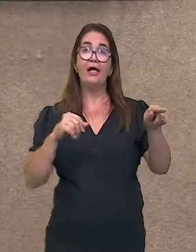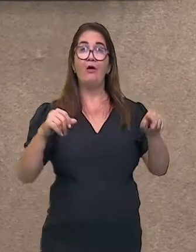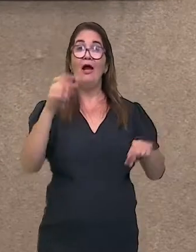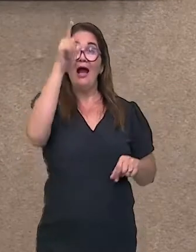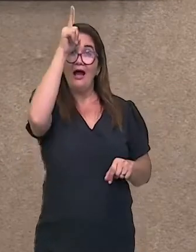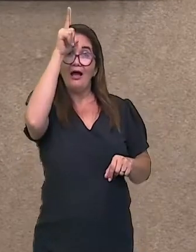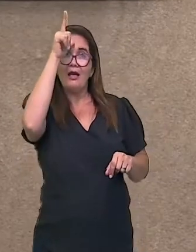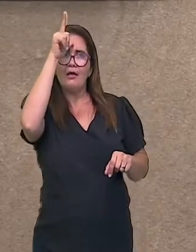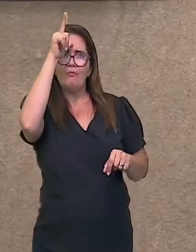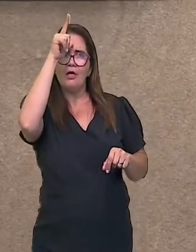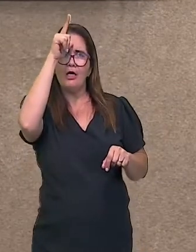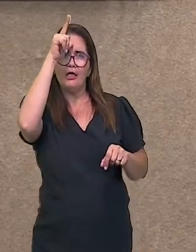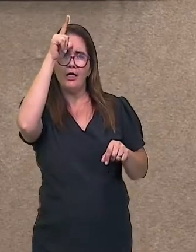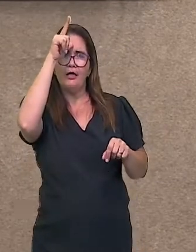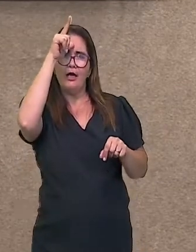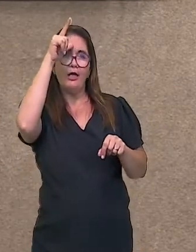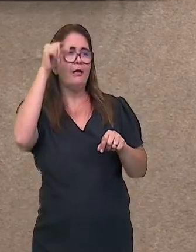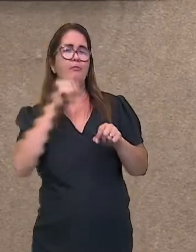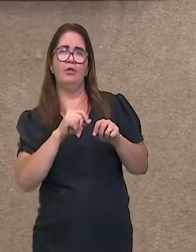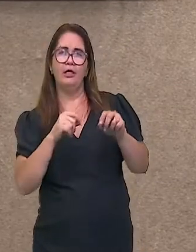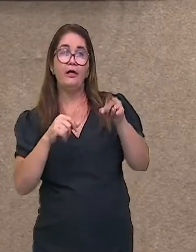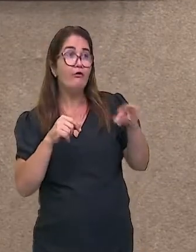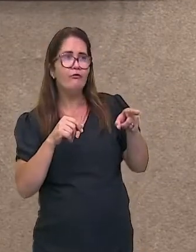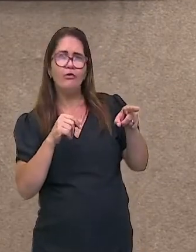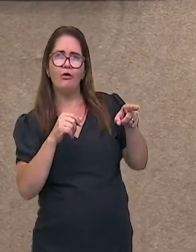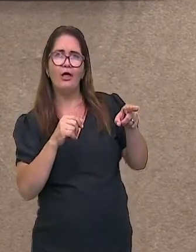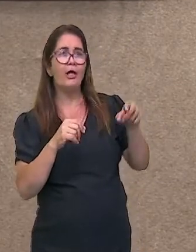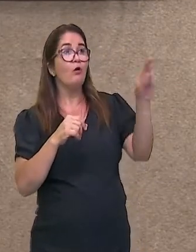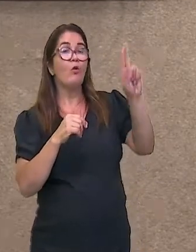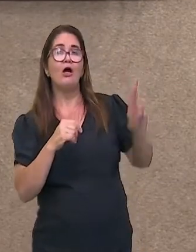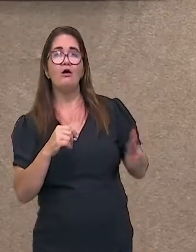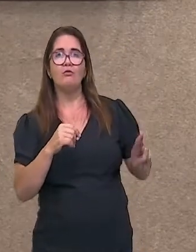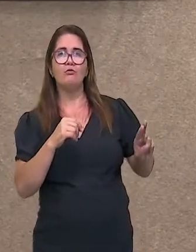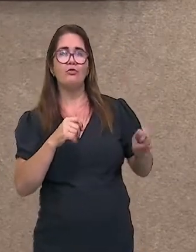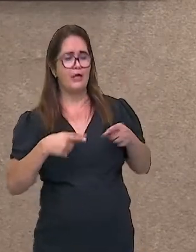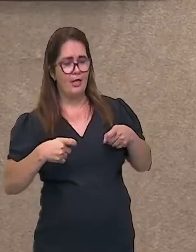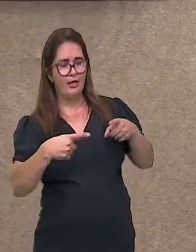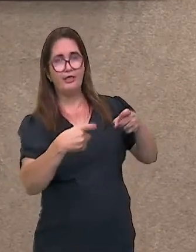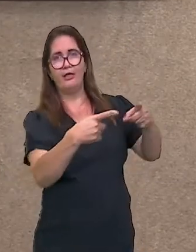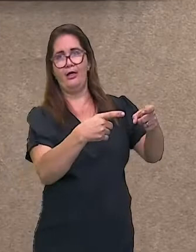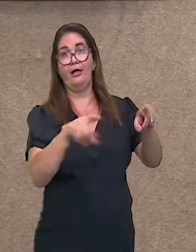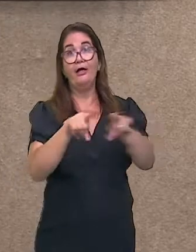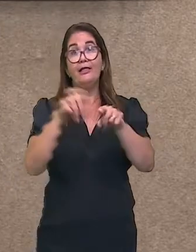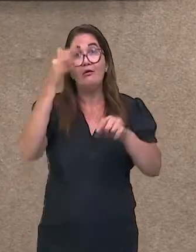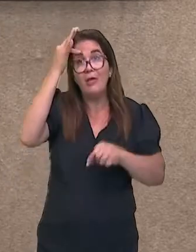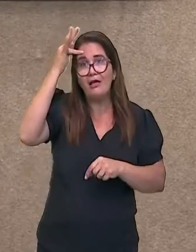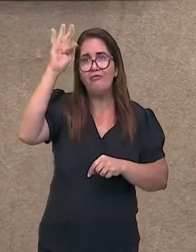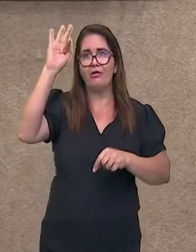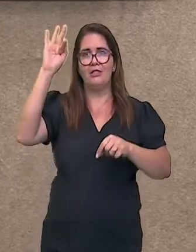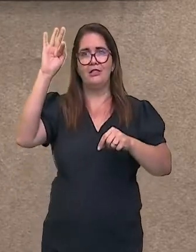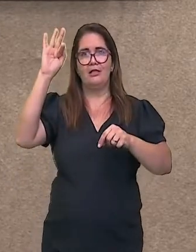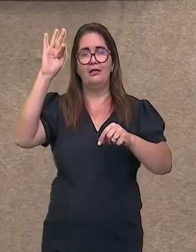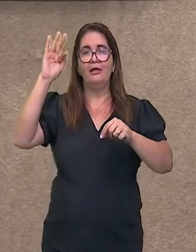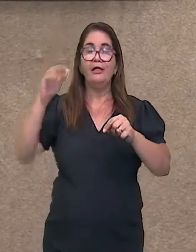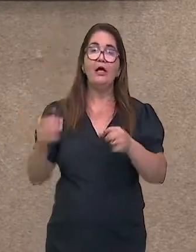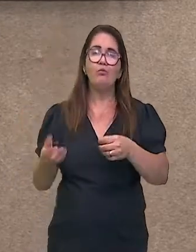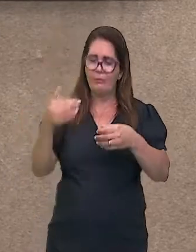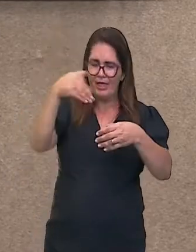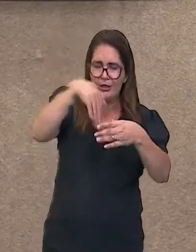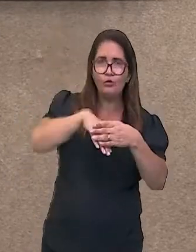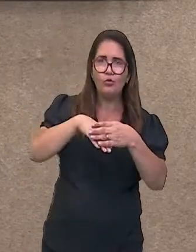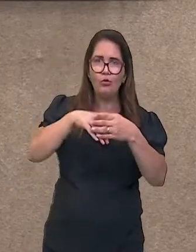3, a França também entrou em guerra. No dia 4, o Reino